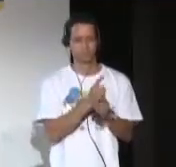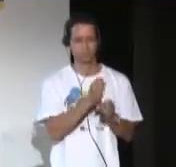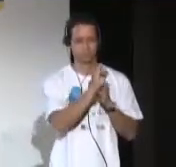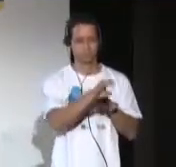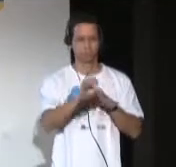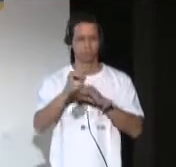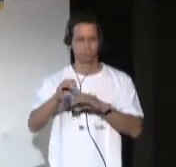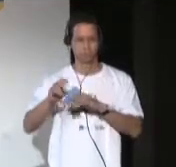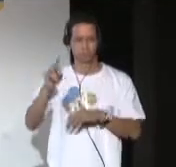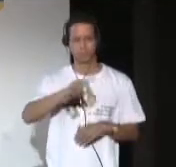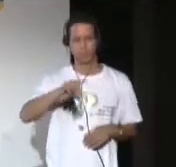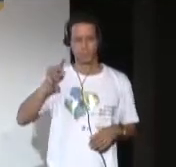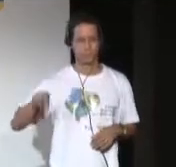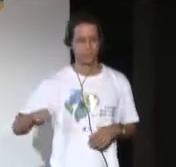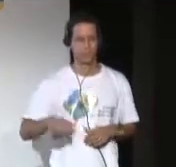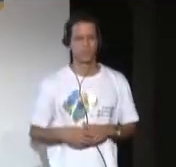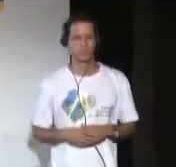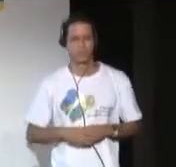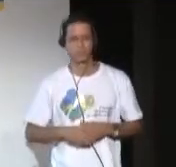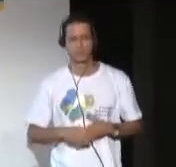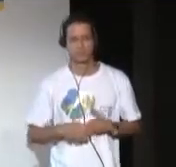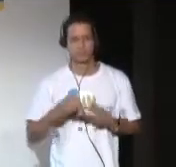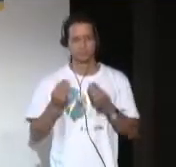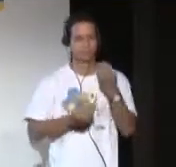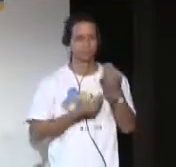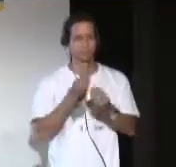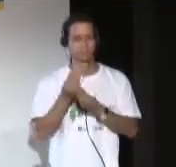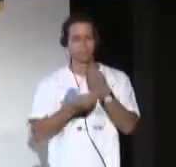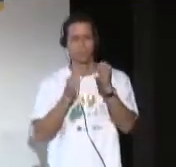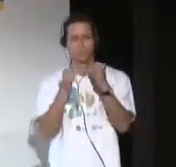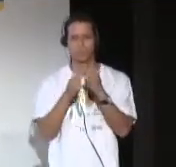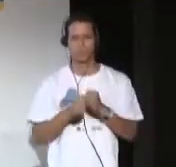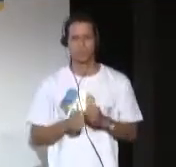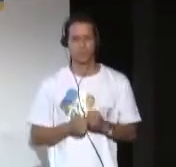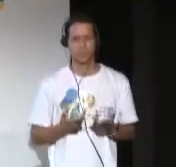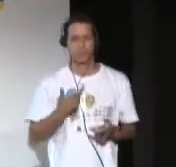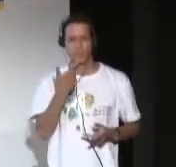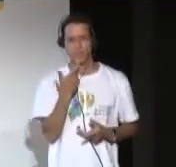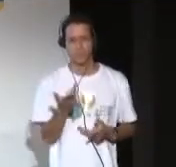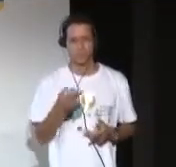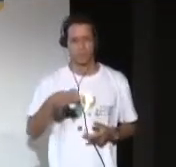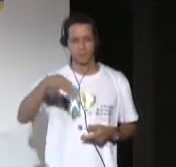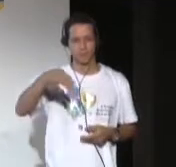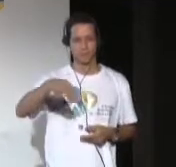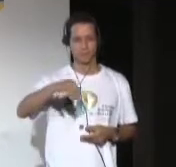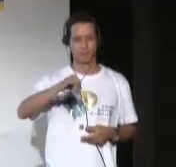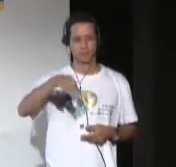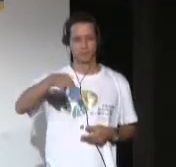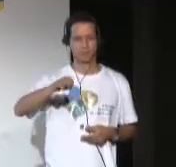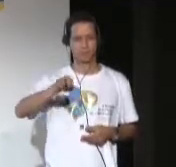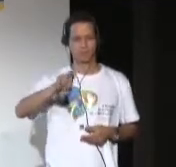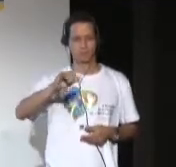nossos professores como poder fazer o que nós chamamos de mineração de dados. Como nós podemos utilizar